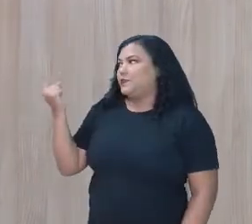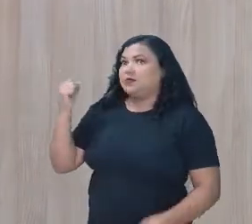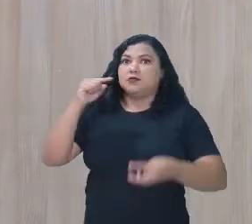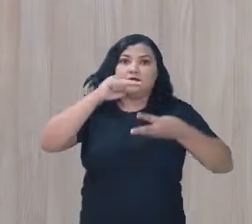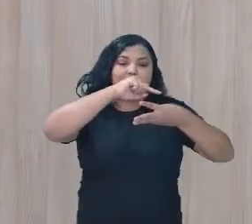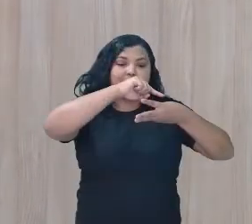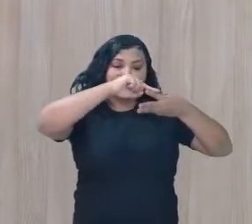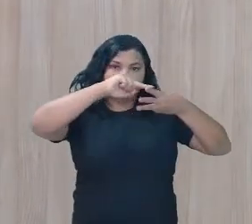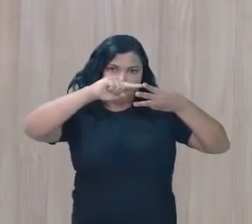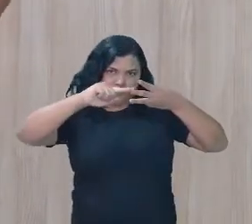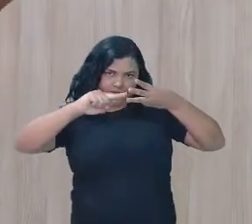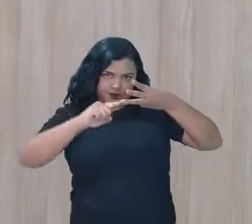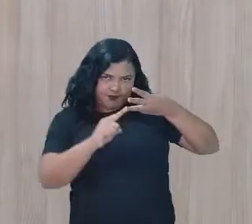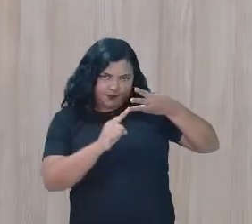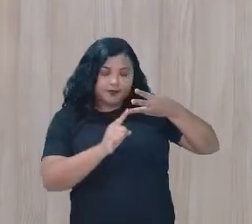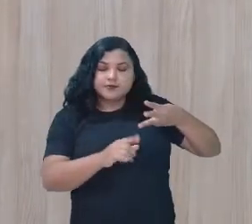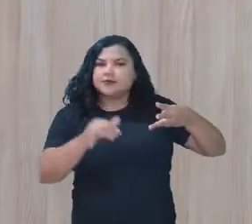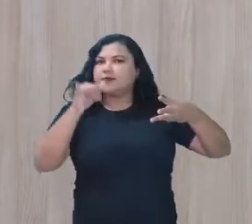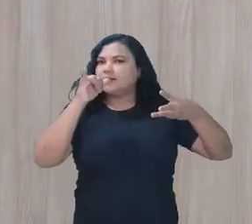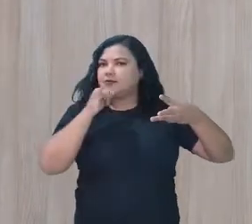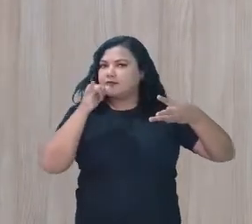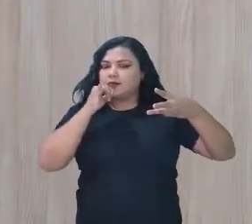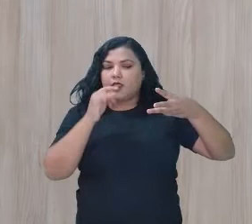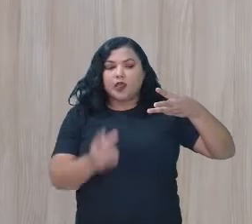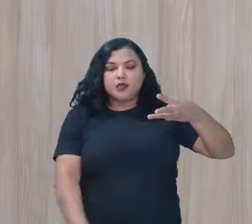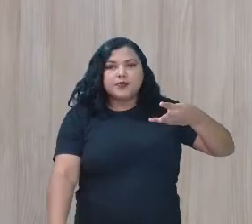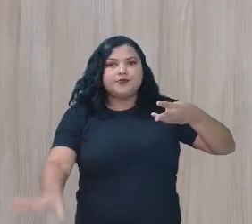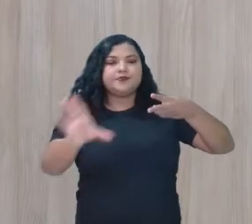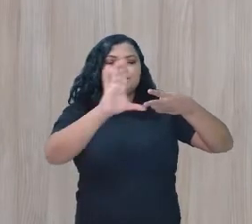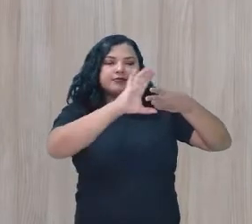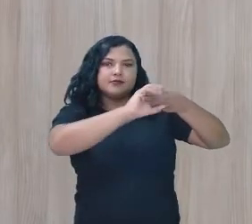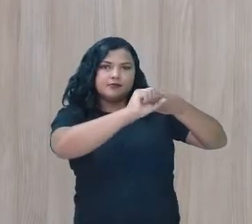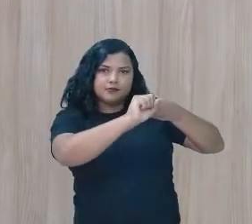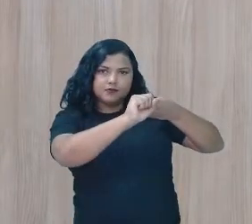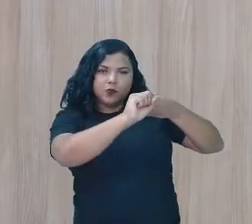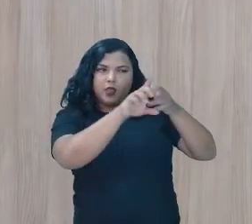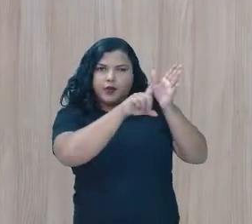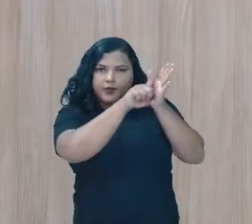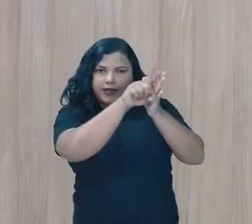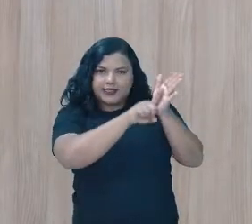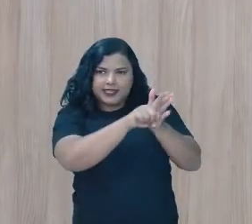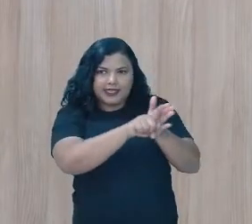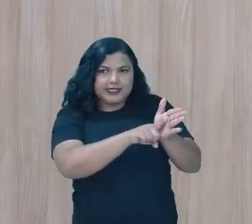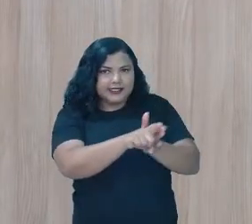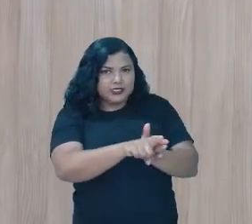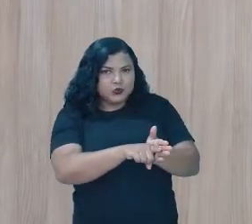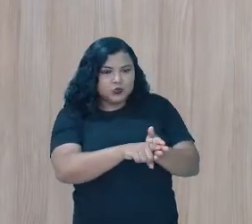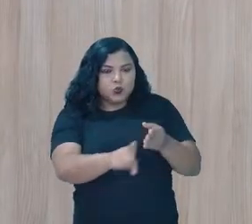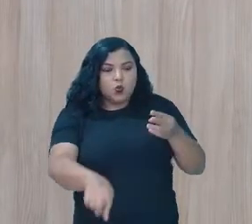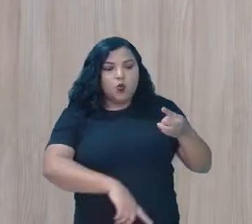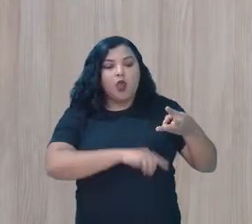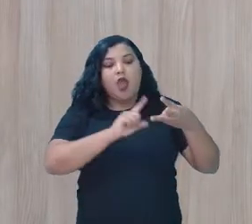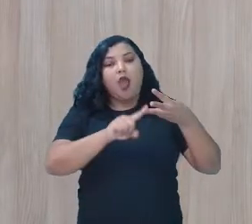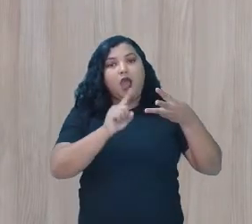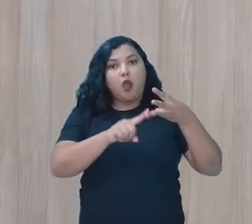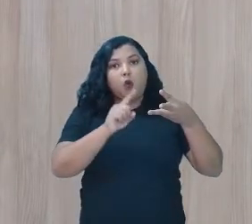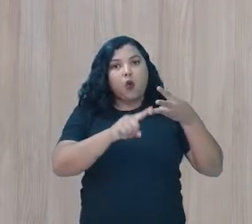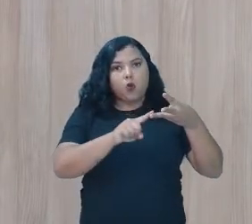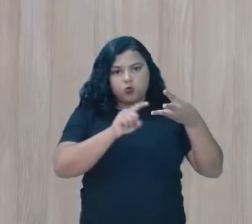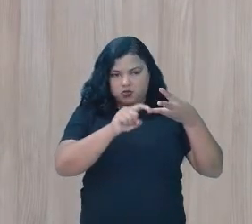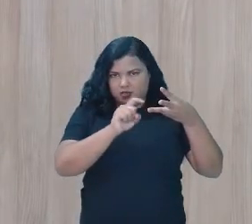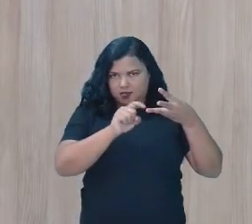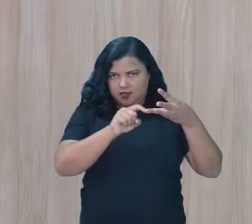3 grandezas. Então, quando eu pego 2 grandezas para analisar essas 2 grandezas, a outra